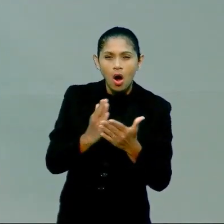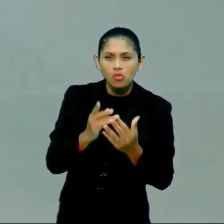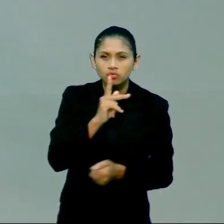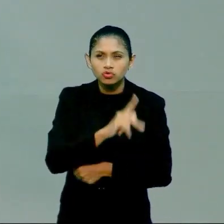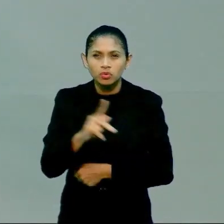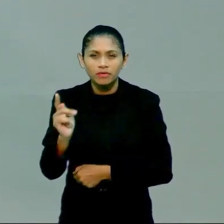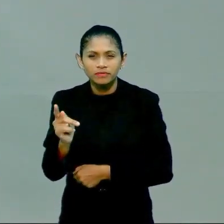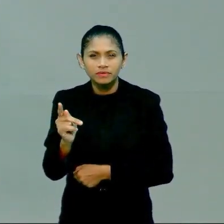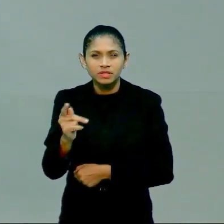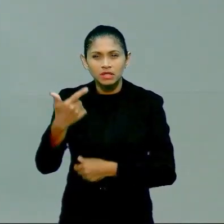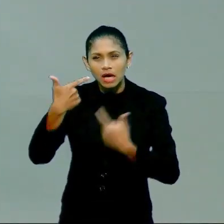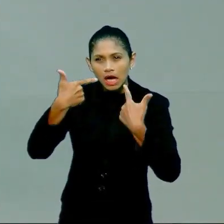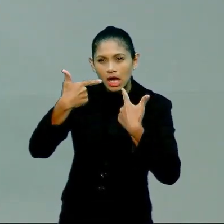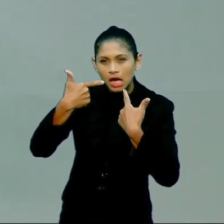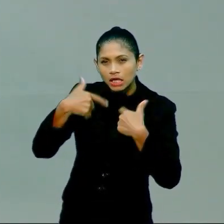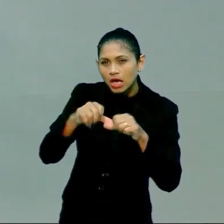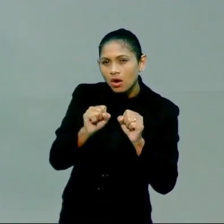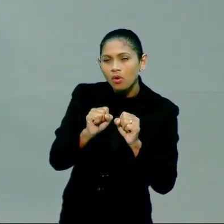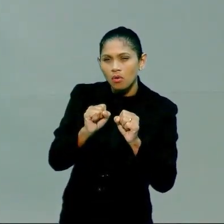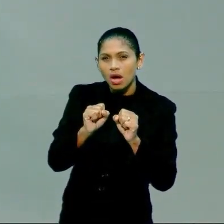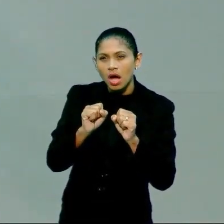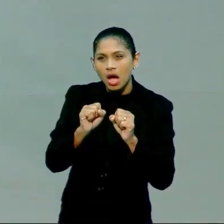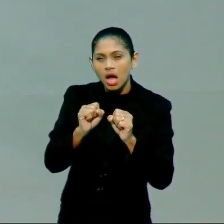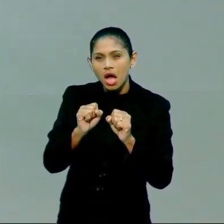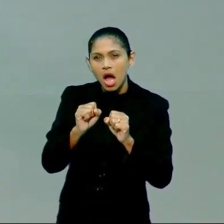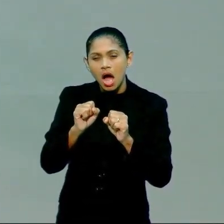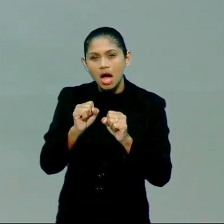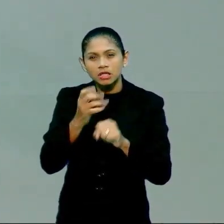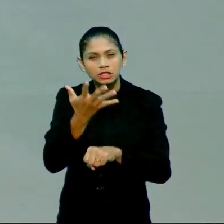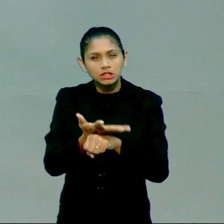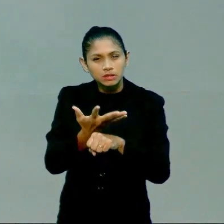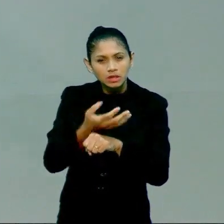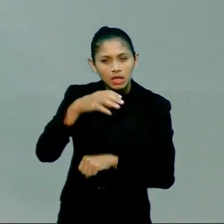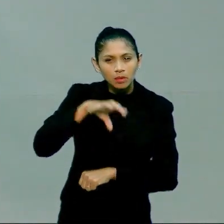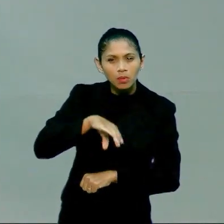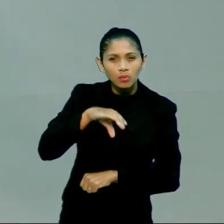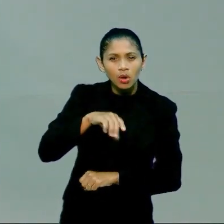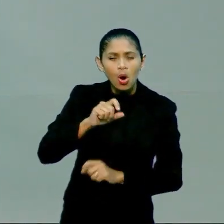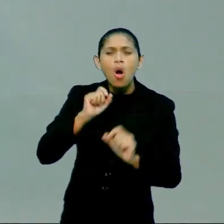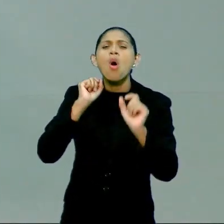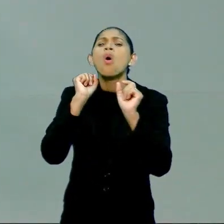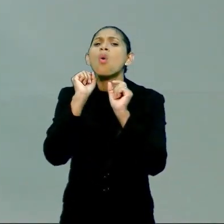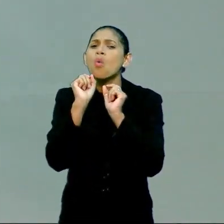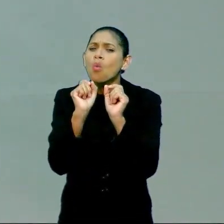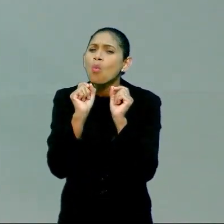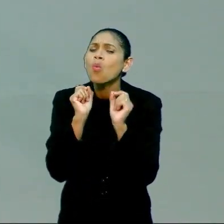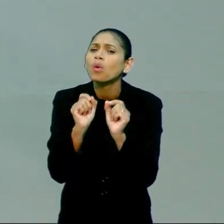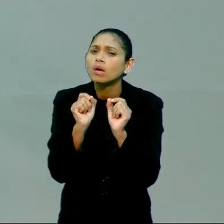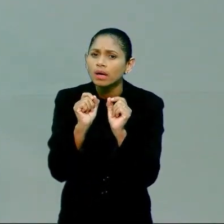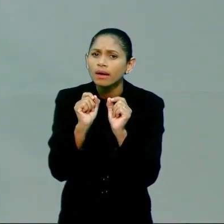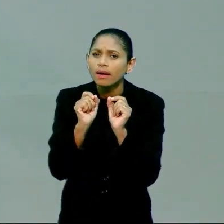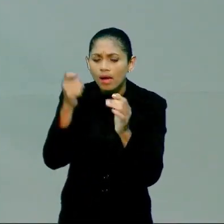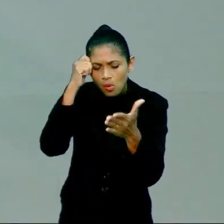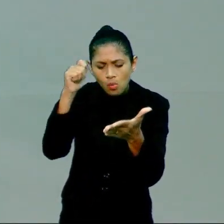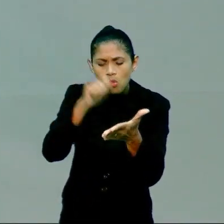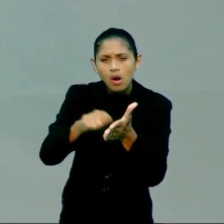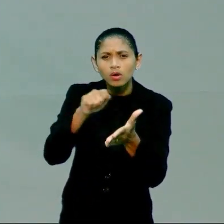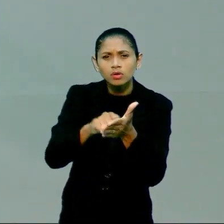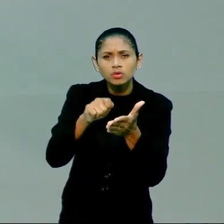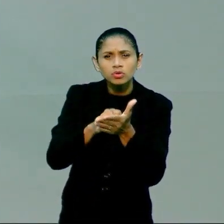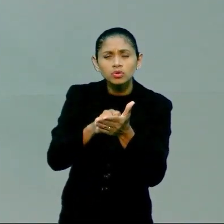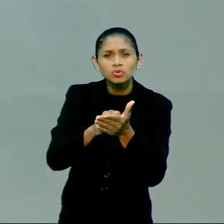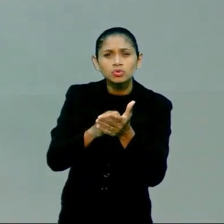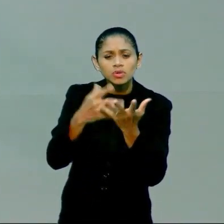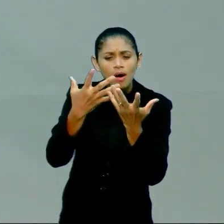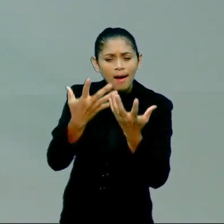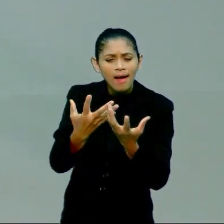linguagem, principalmente os de língua portuguesa, fazem para vocês. O que o autor quis dizer, né? O que ele quis dizer, o que ele quis